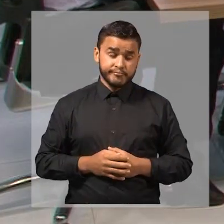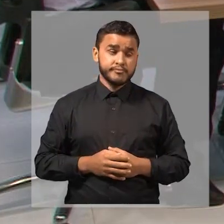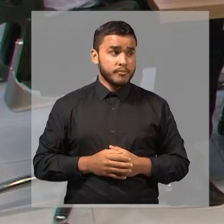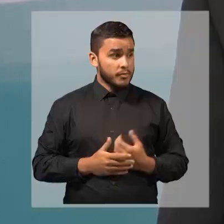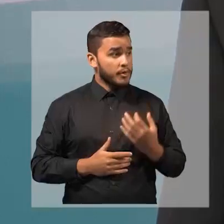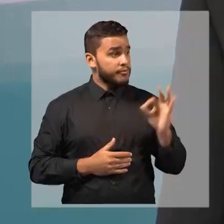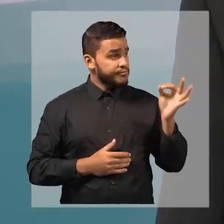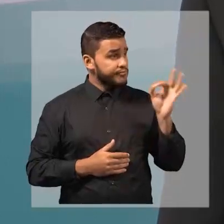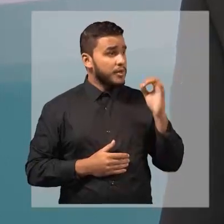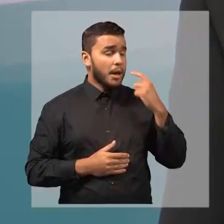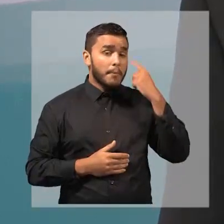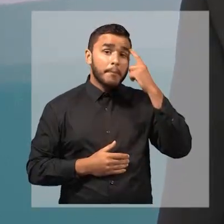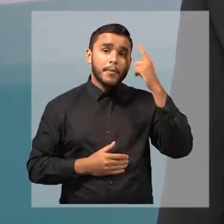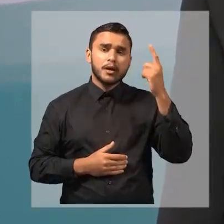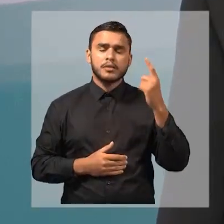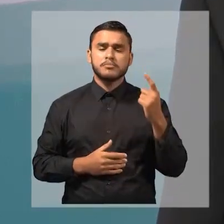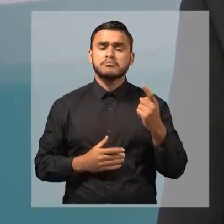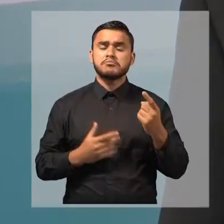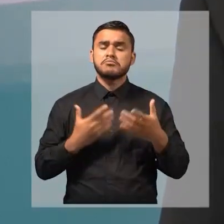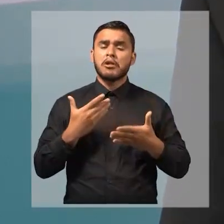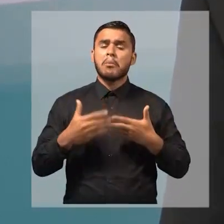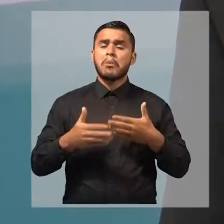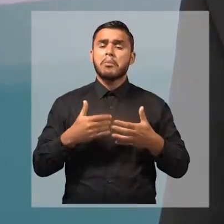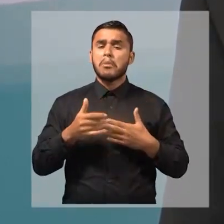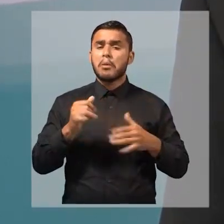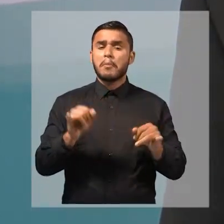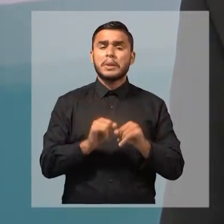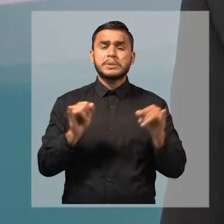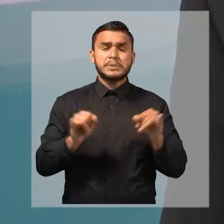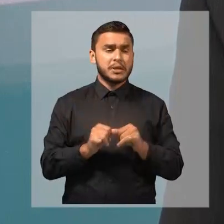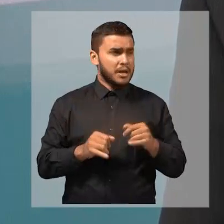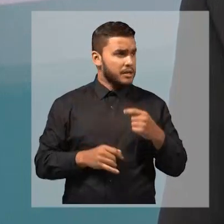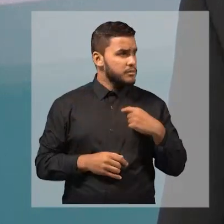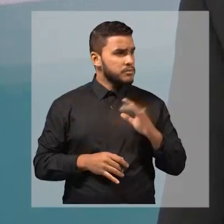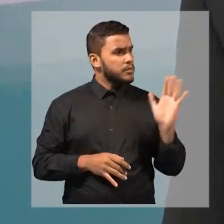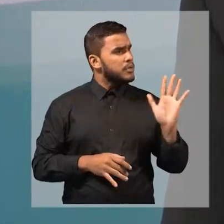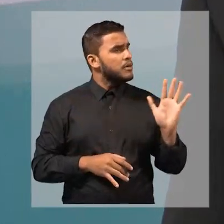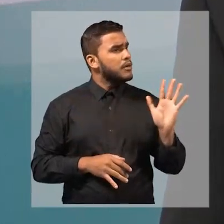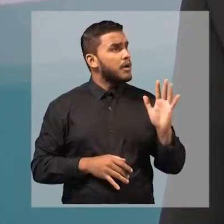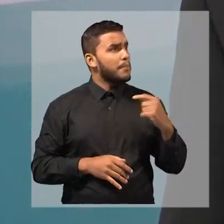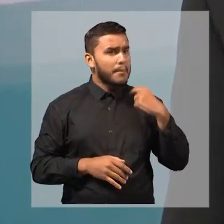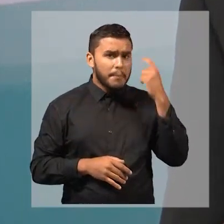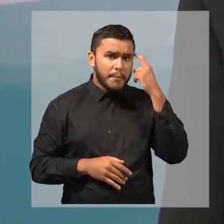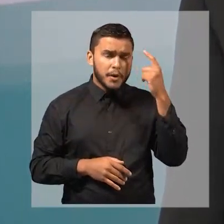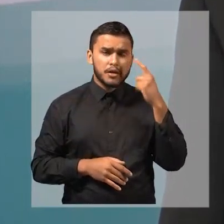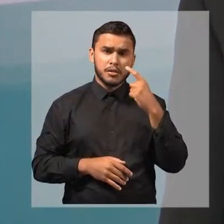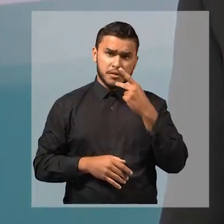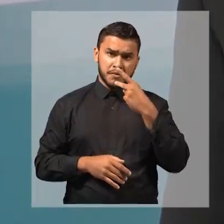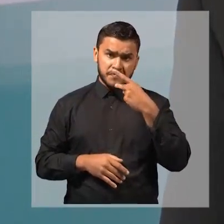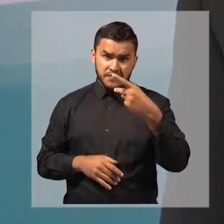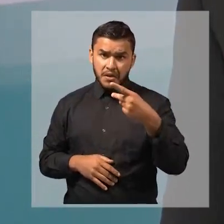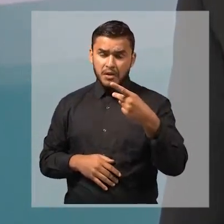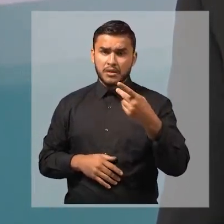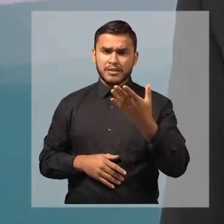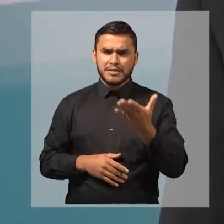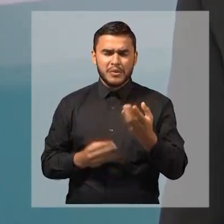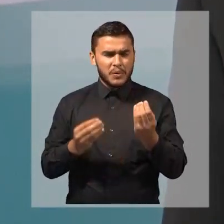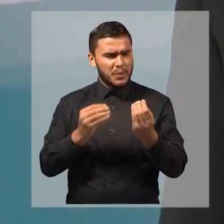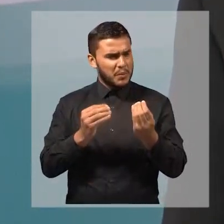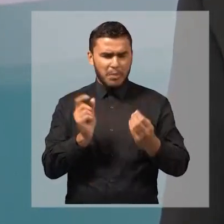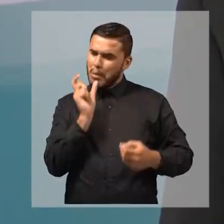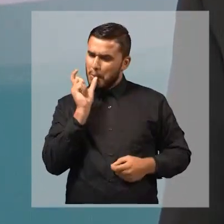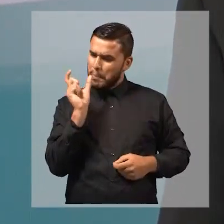sua intimidade nas coisas banais. Agora, quando você dá uma demonstração, inclusive de ilícitos, né? Como aí tem